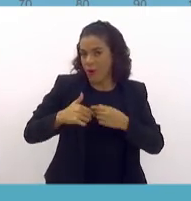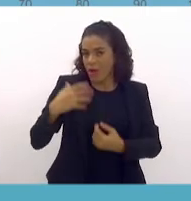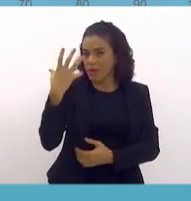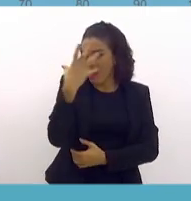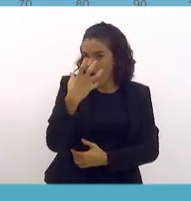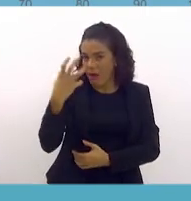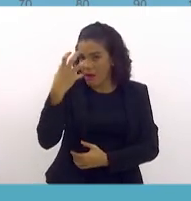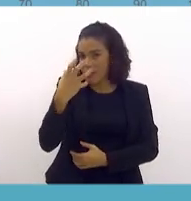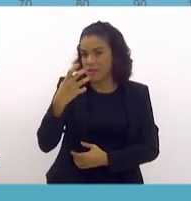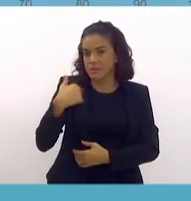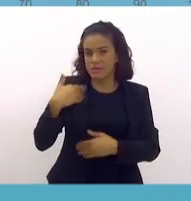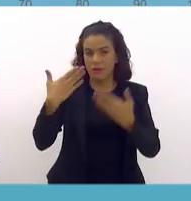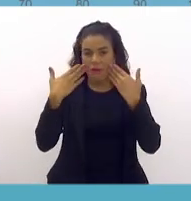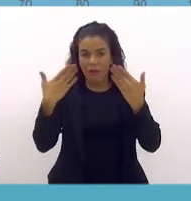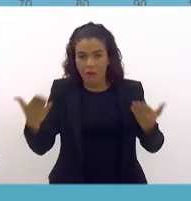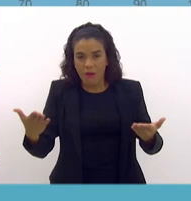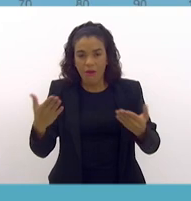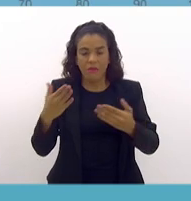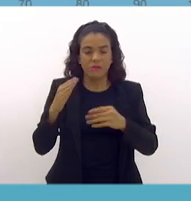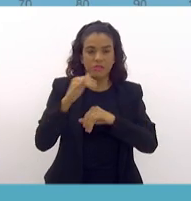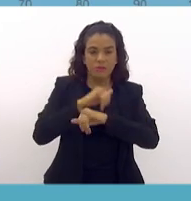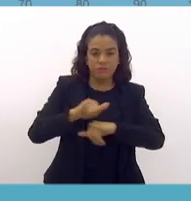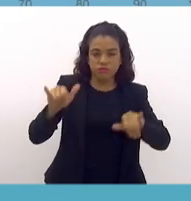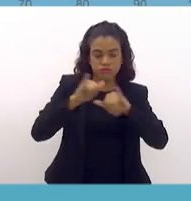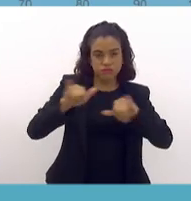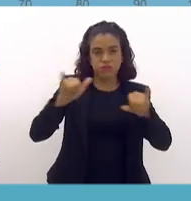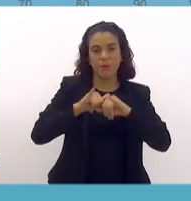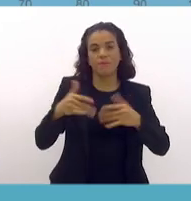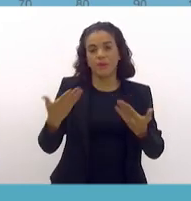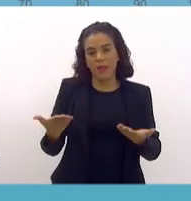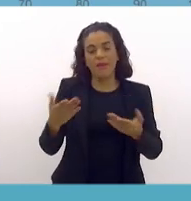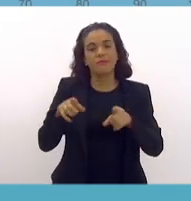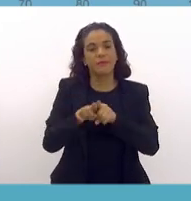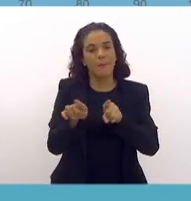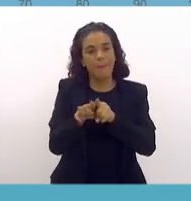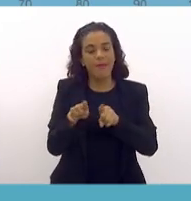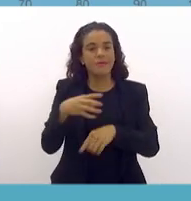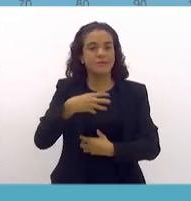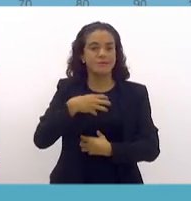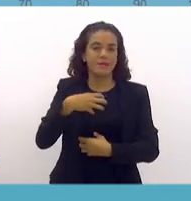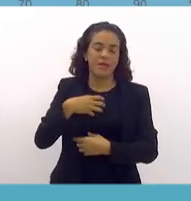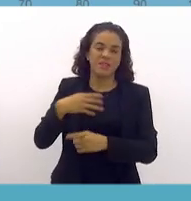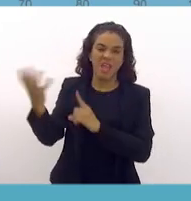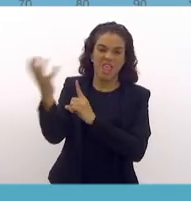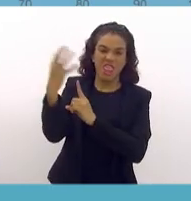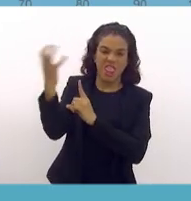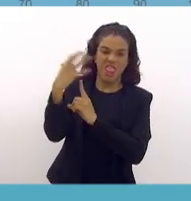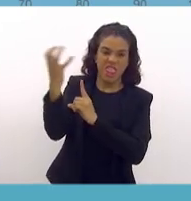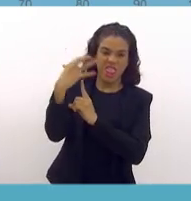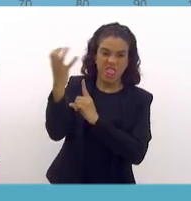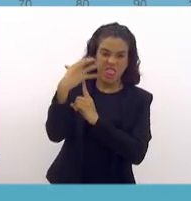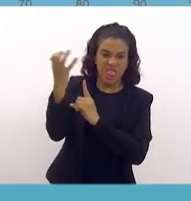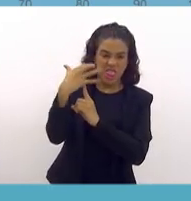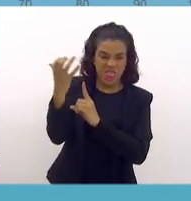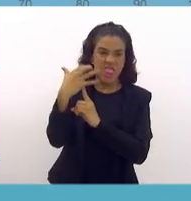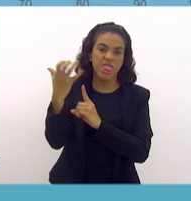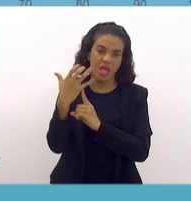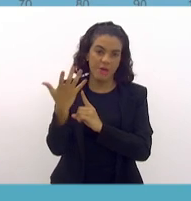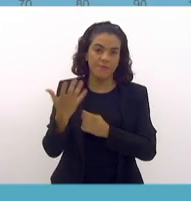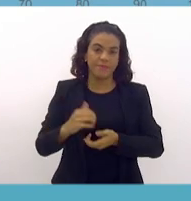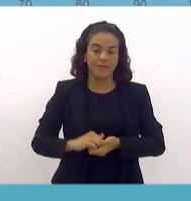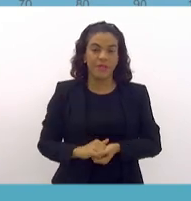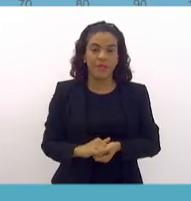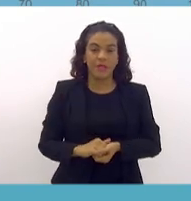sexual seja revelada ou seja publicada, e eles passam também a sofrer algum tipo de chantagem com conteúdos dessa